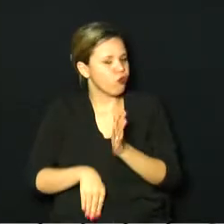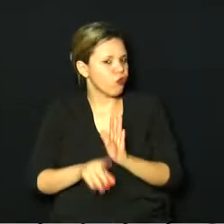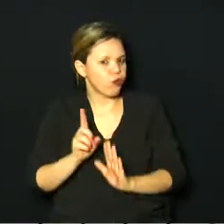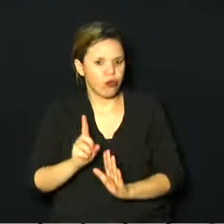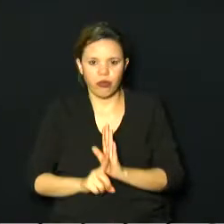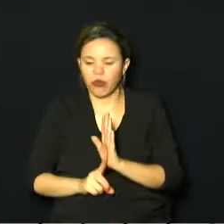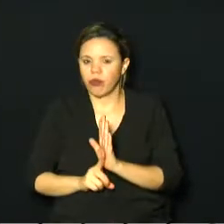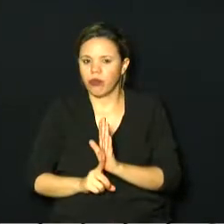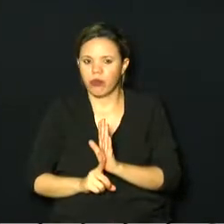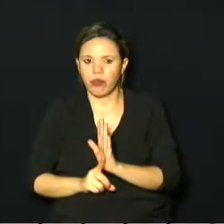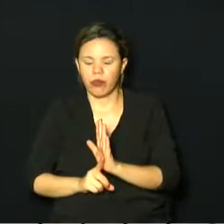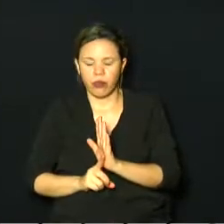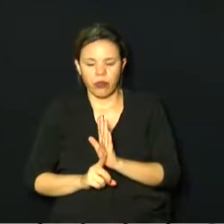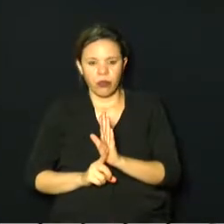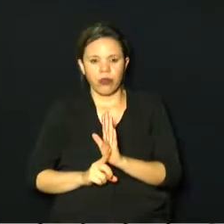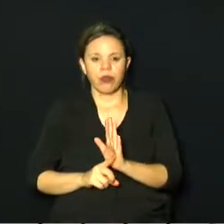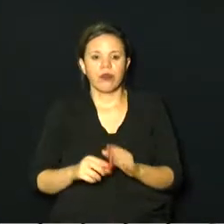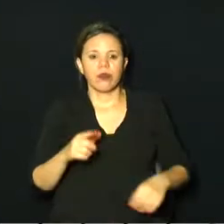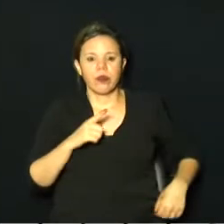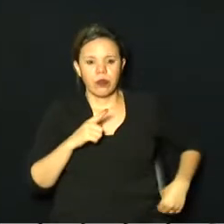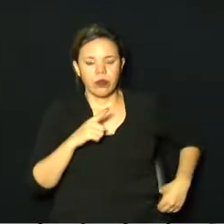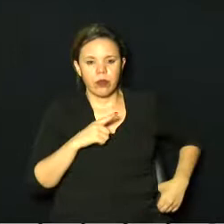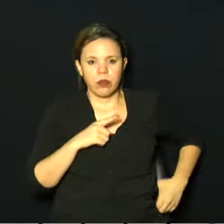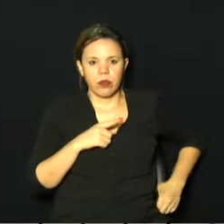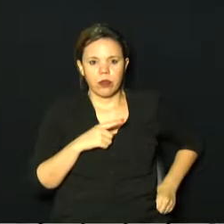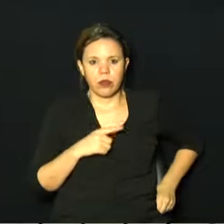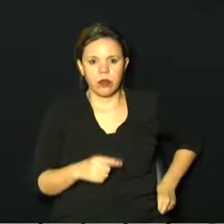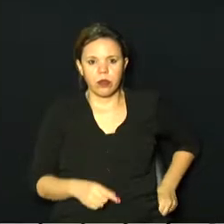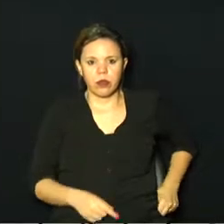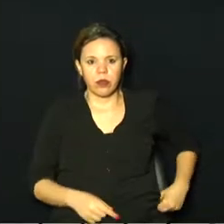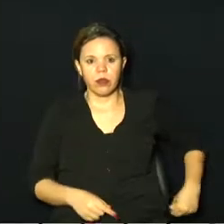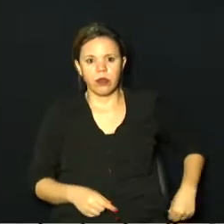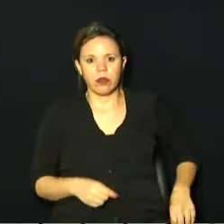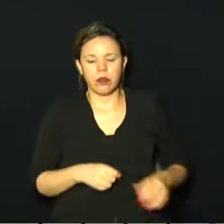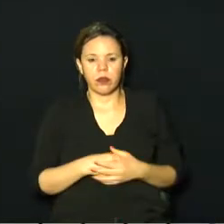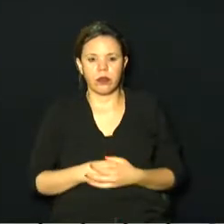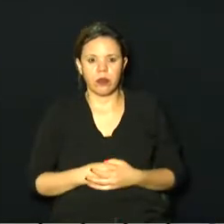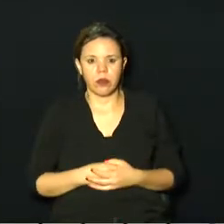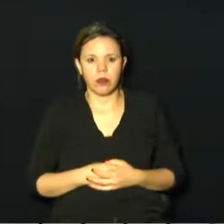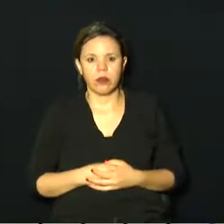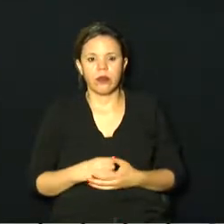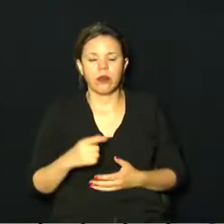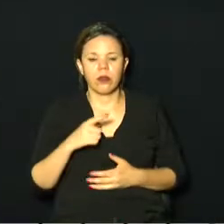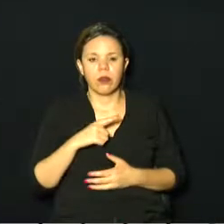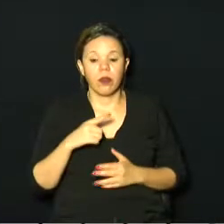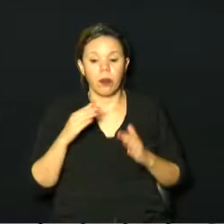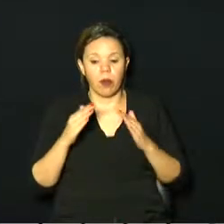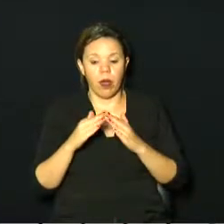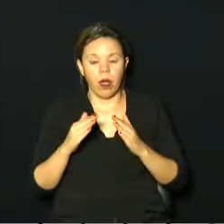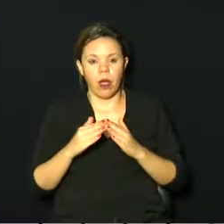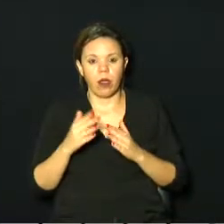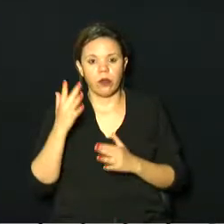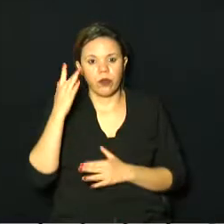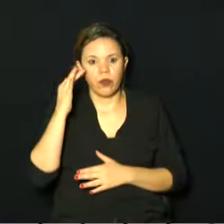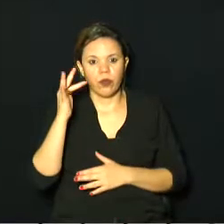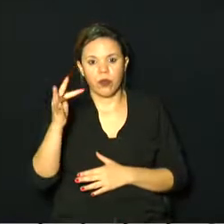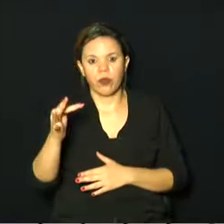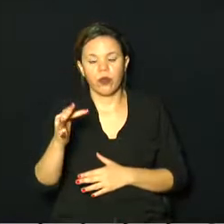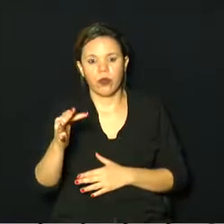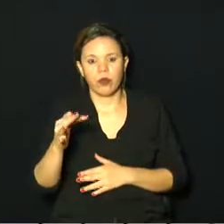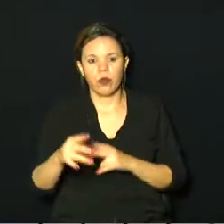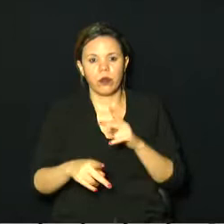o direito mínimo que elas têm, que é de ter um teto, para que amanhã depois não se